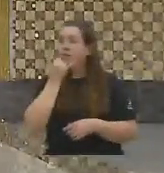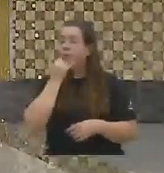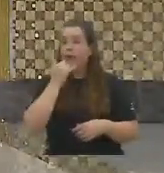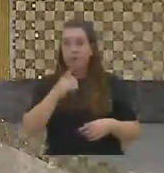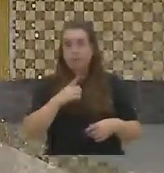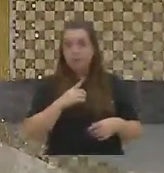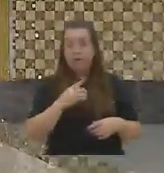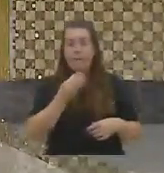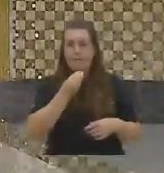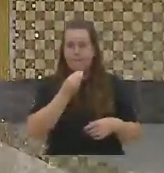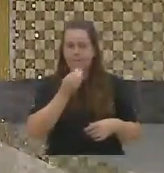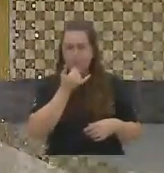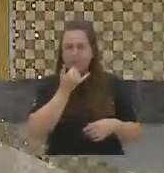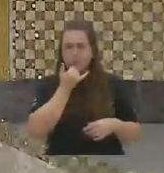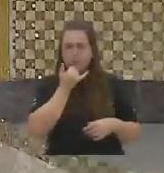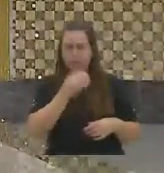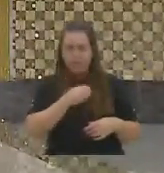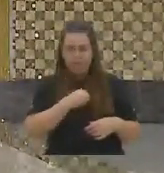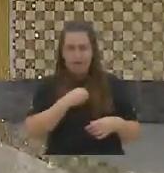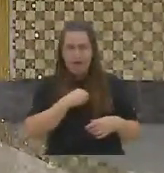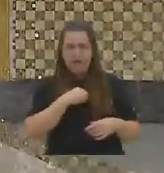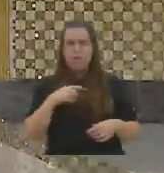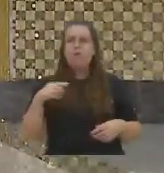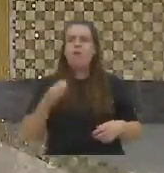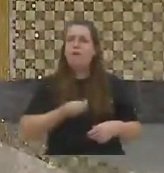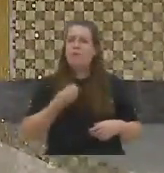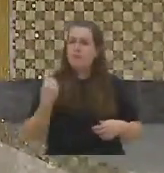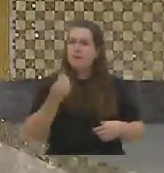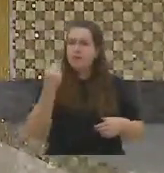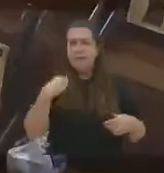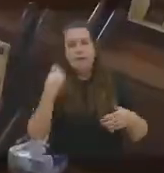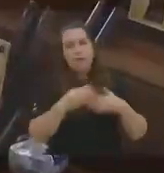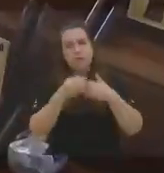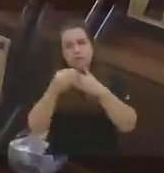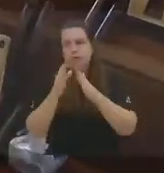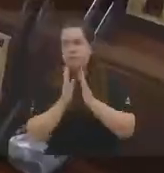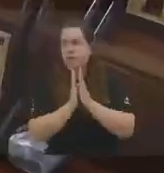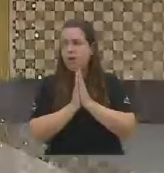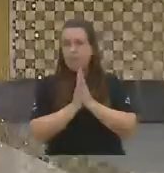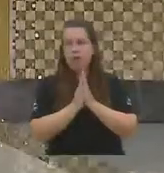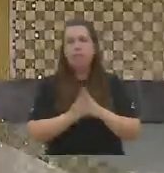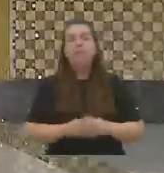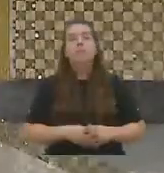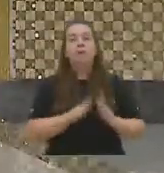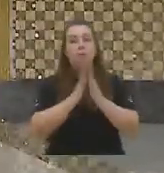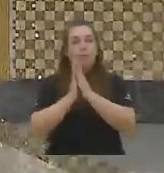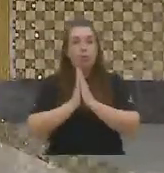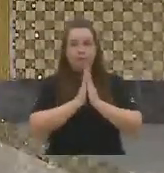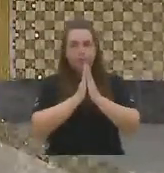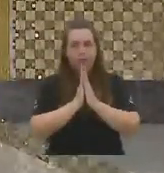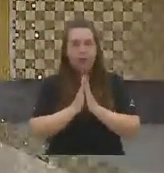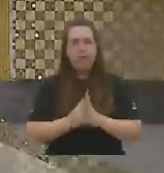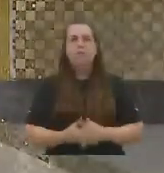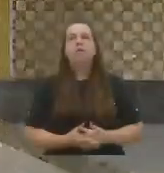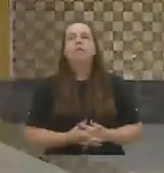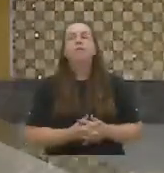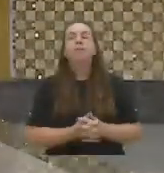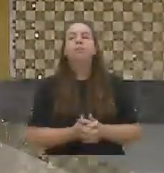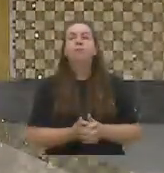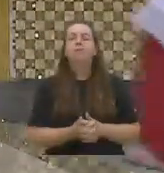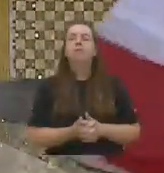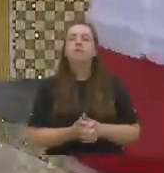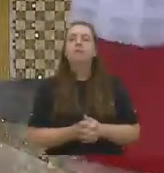nossos pecados e nos conduza à vida eterna. Amém. Oremos.